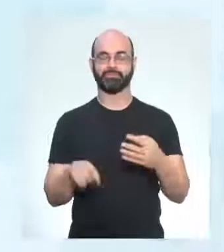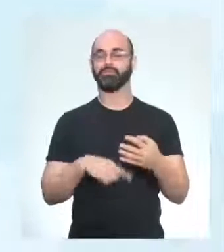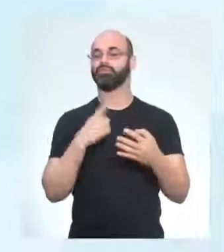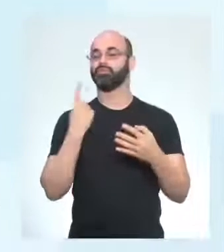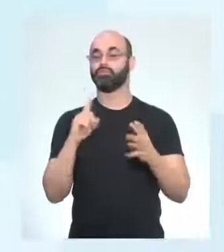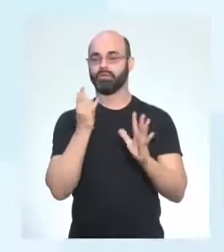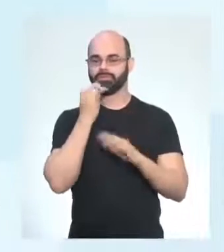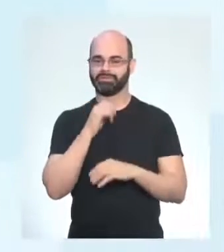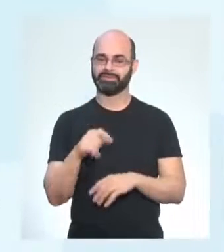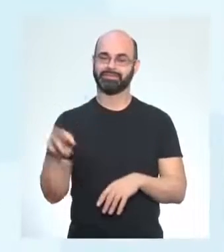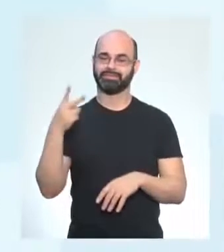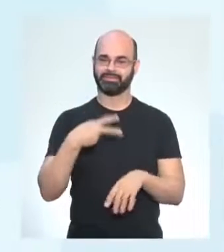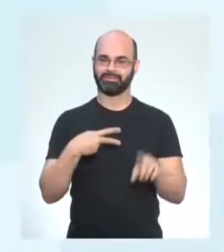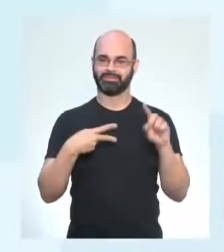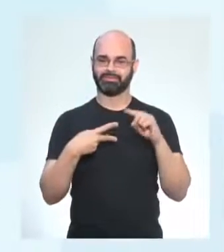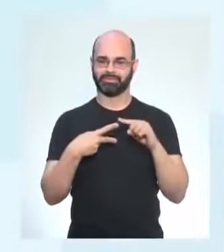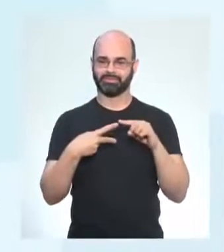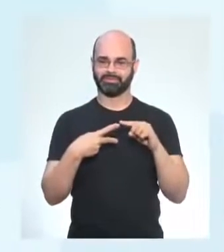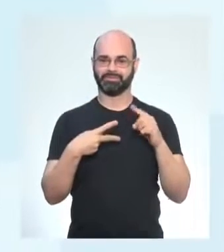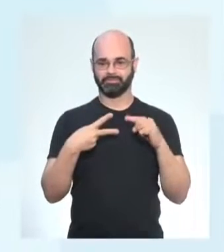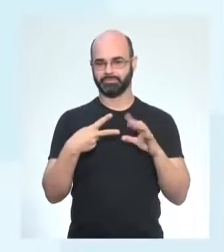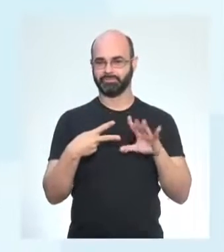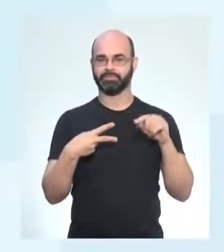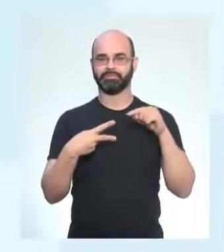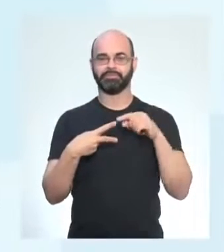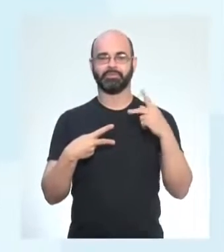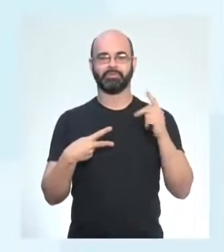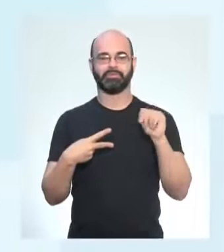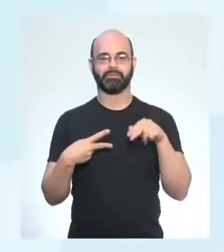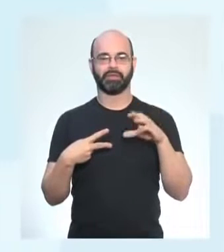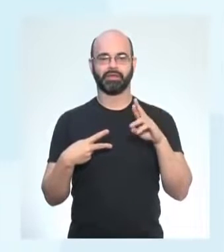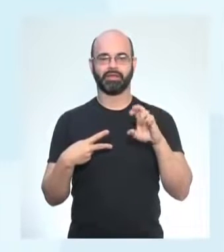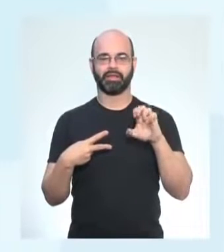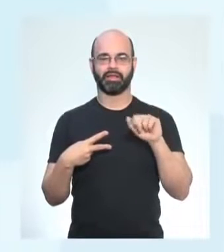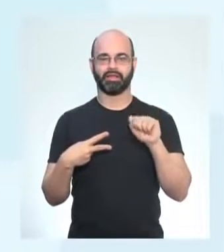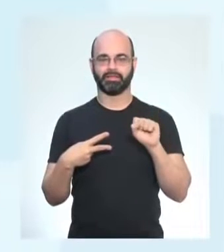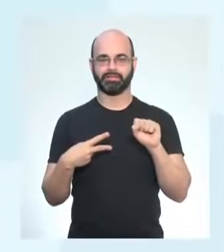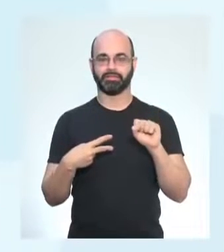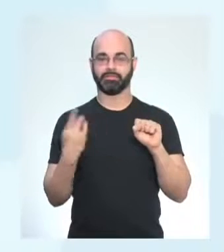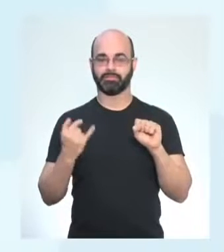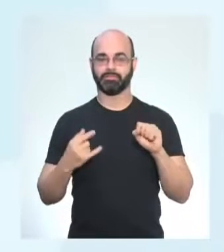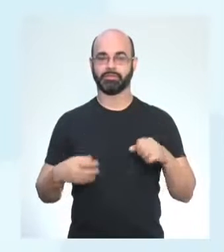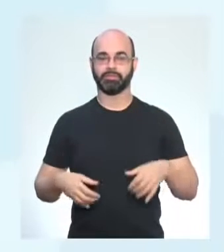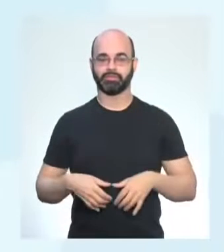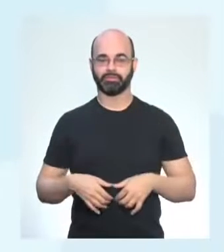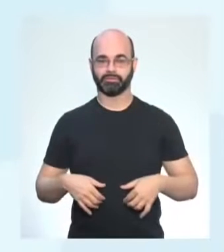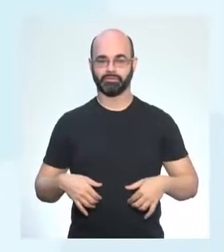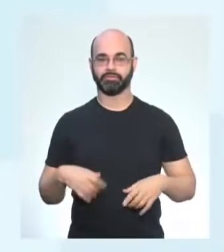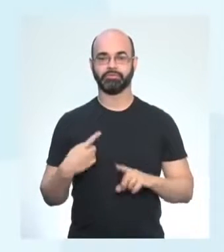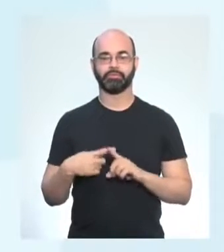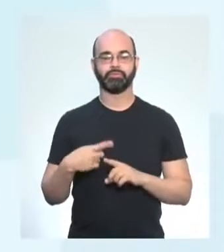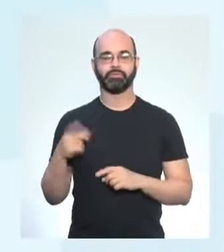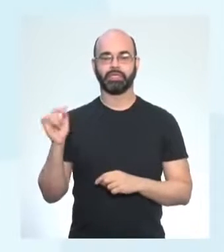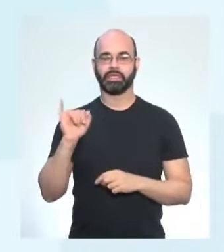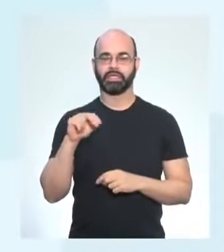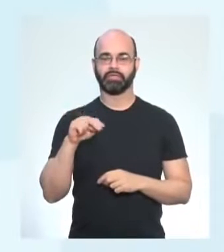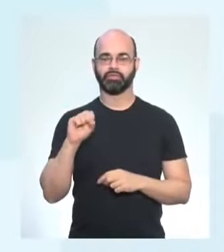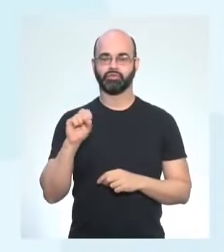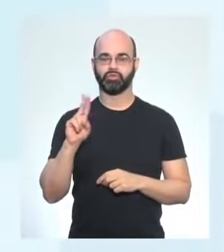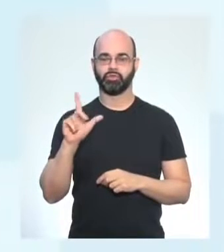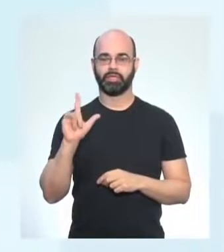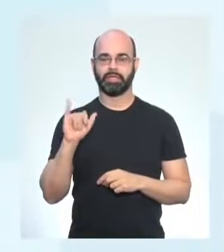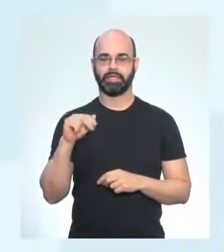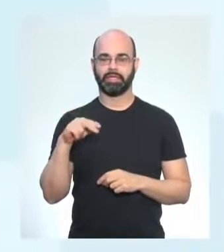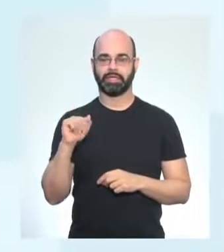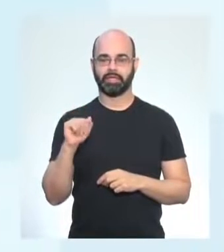último, a gente tem aí o pâncreas. O pâncreas ele é importante porque ele vai liberar insulina. Para a gente lembrar, quem é a insulina?